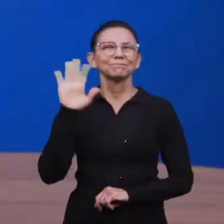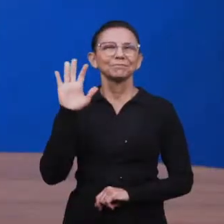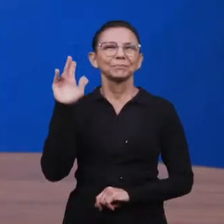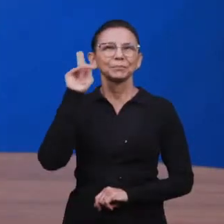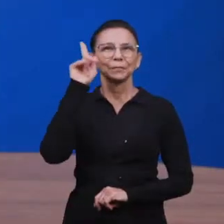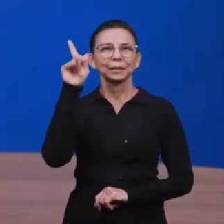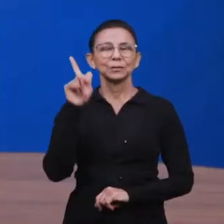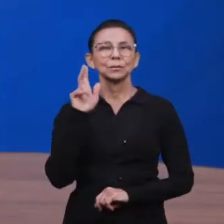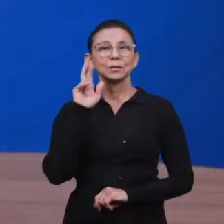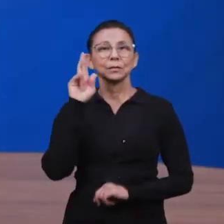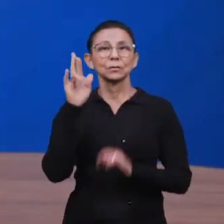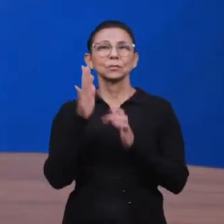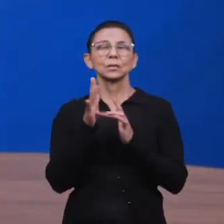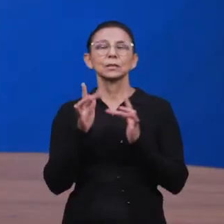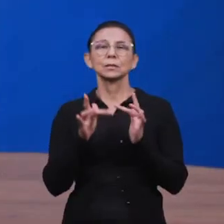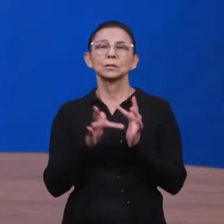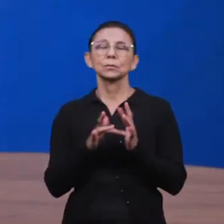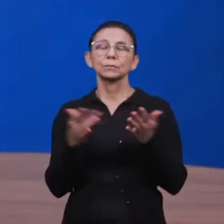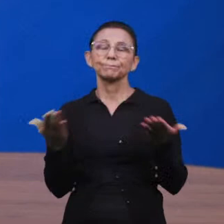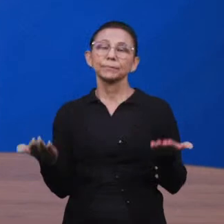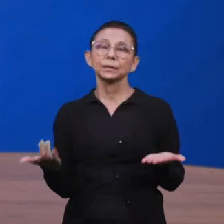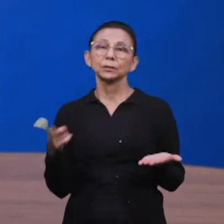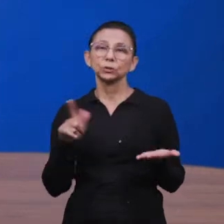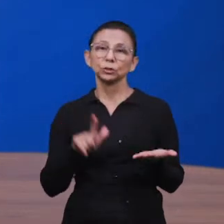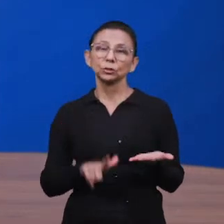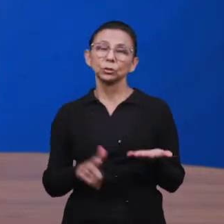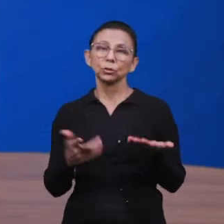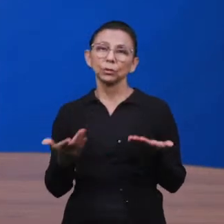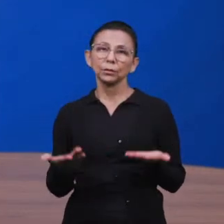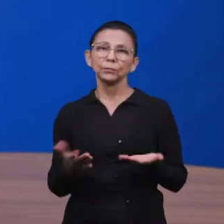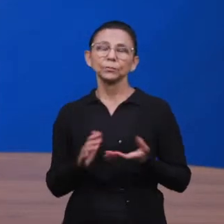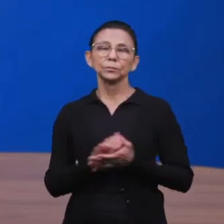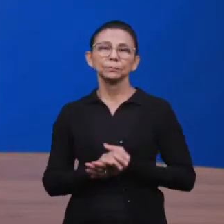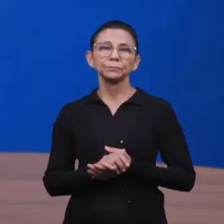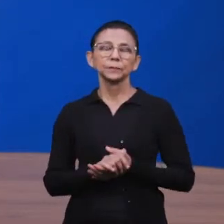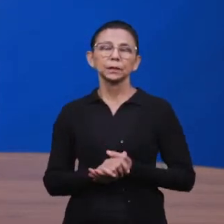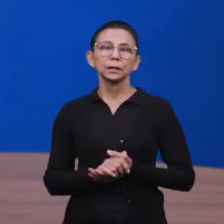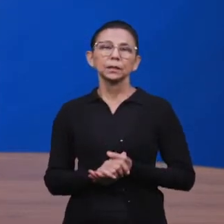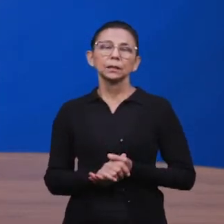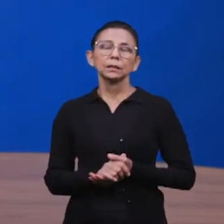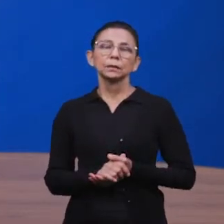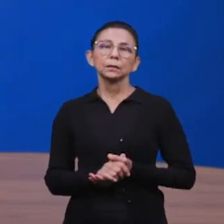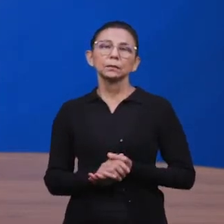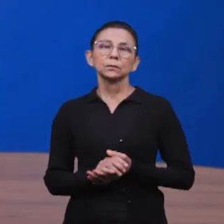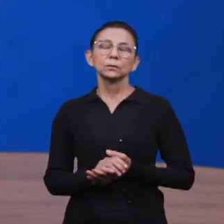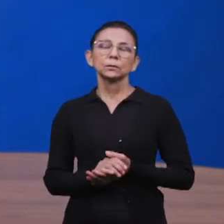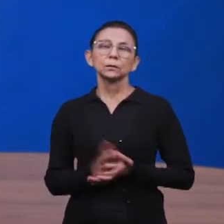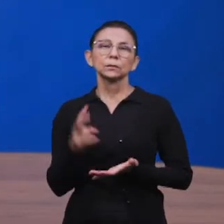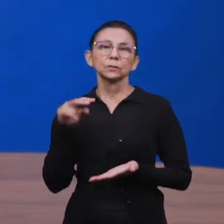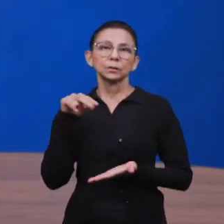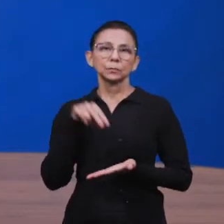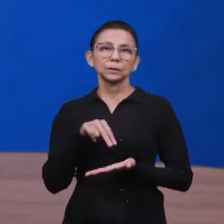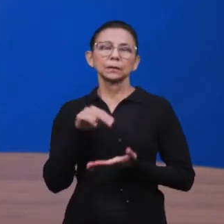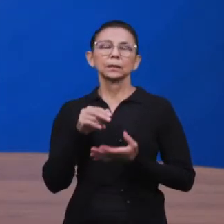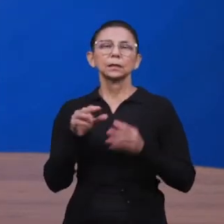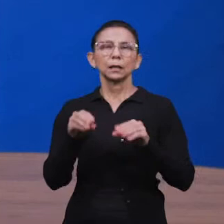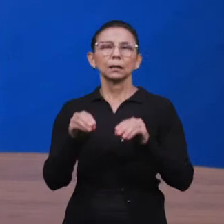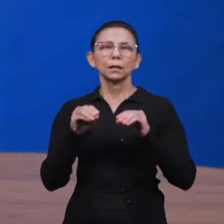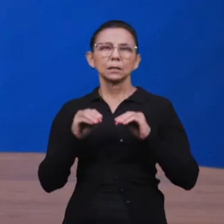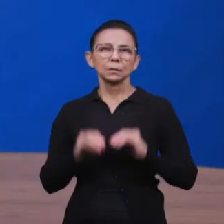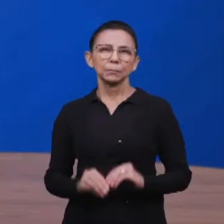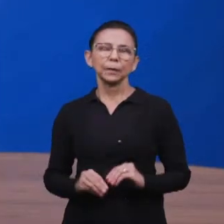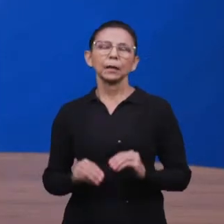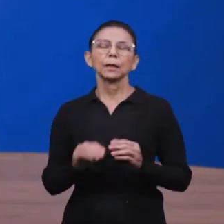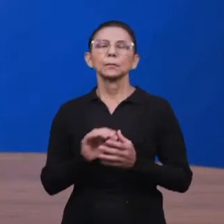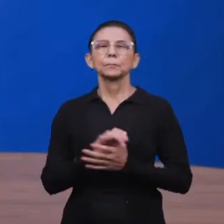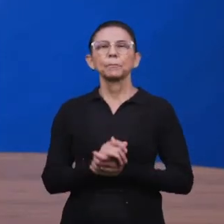Olá, irmãos, a paz do Senhor Jesus. Nós estamos aqui mais uma vez para anteciparmos na nossa programação da Escola Bíblica hoje algumas respostas